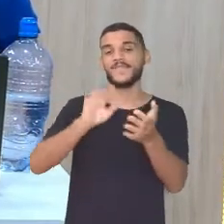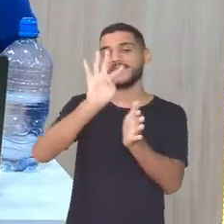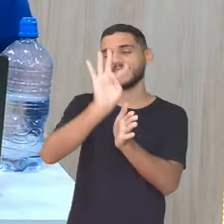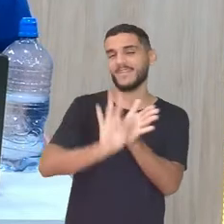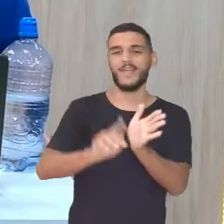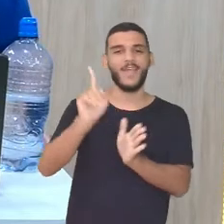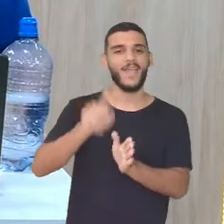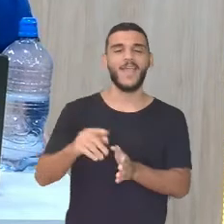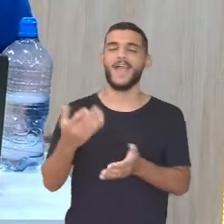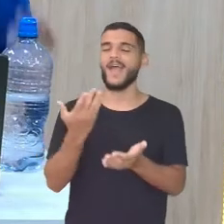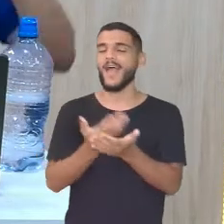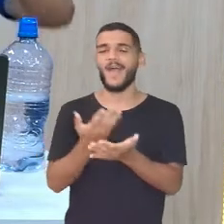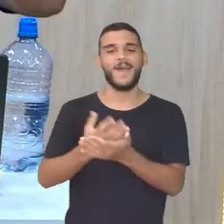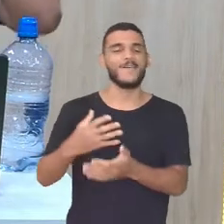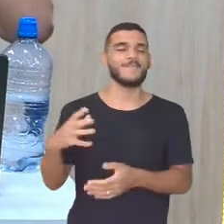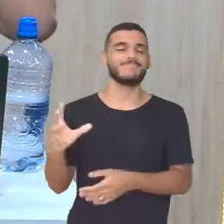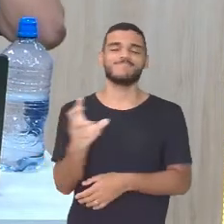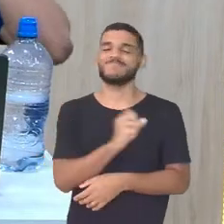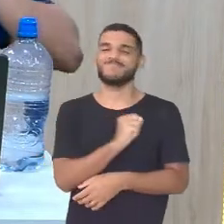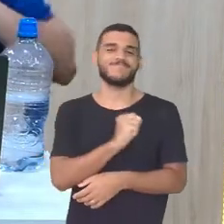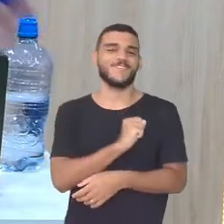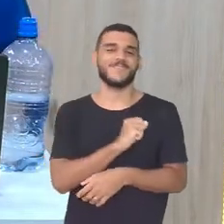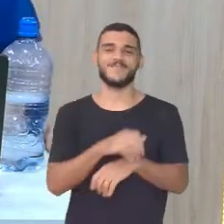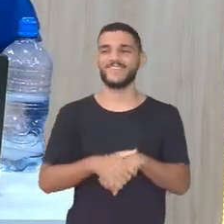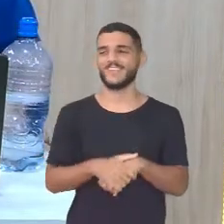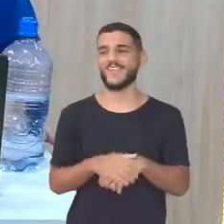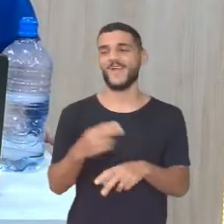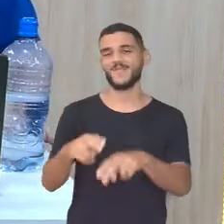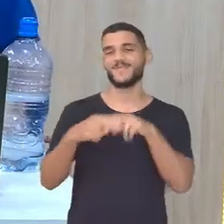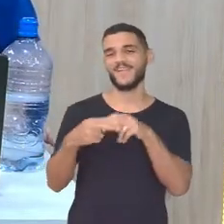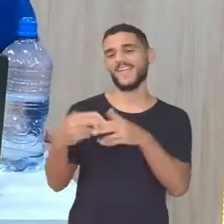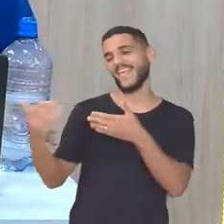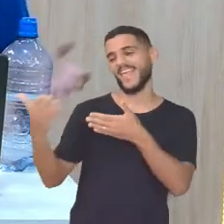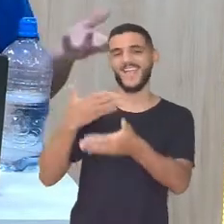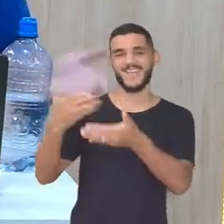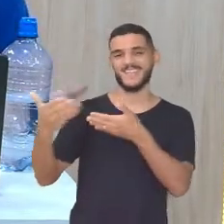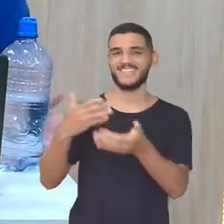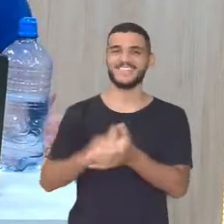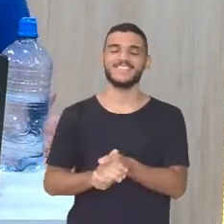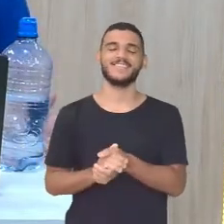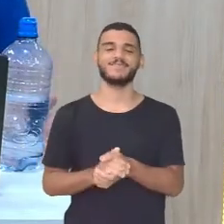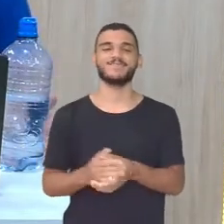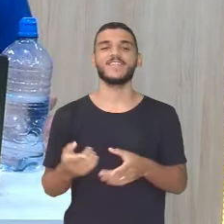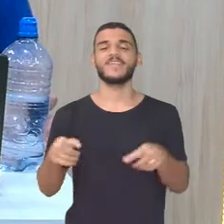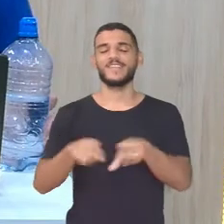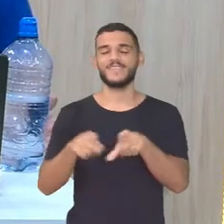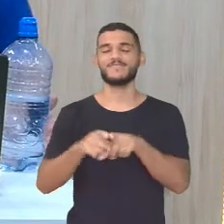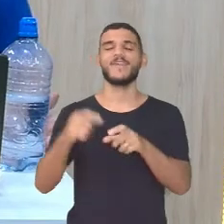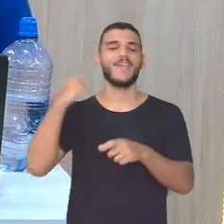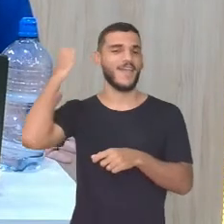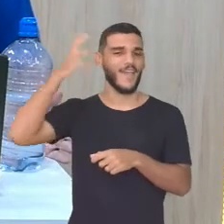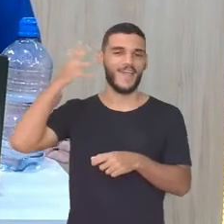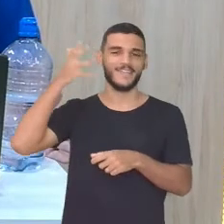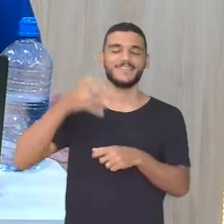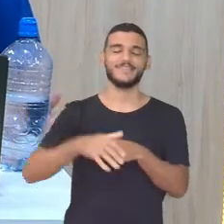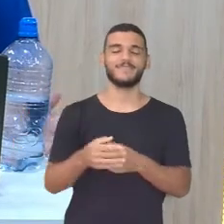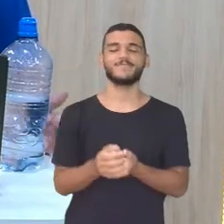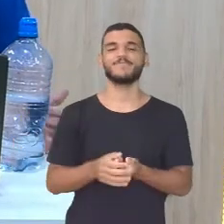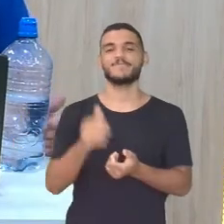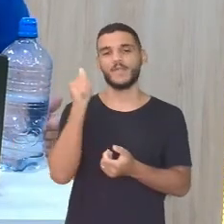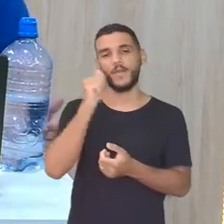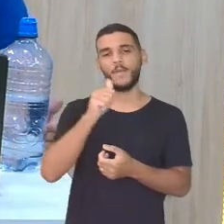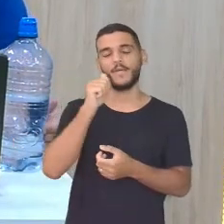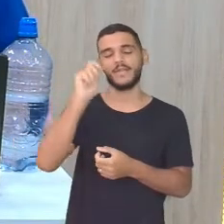aulas preferidas. Que a gente fica conversando. Com certeza. Eu também vou me autodescrever. Eu sou uma